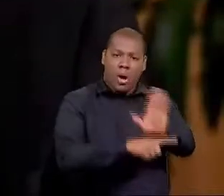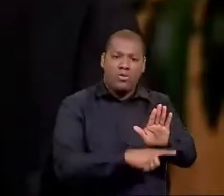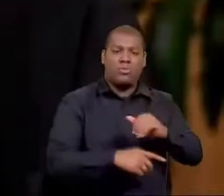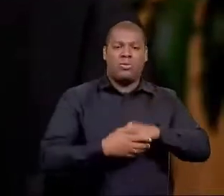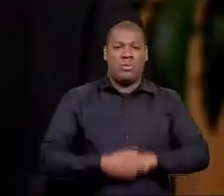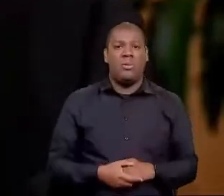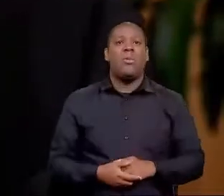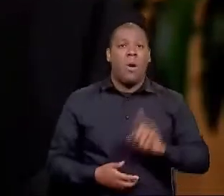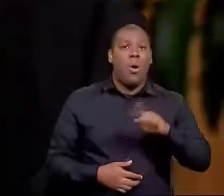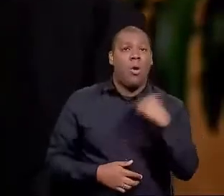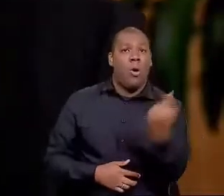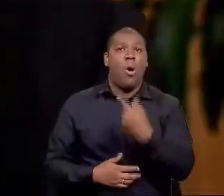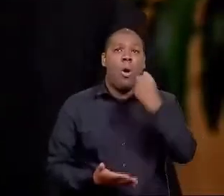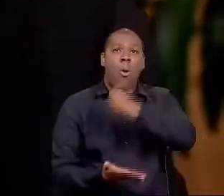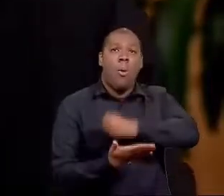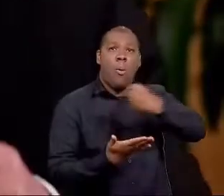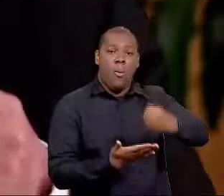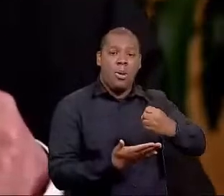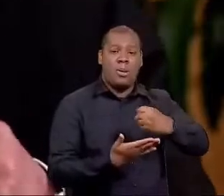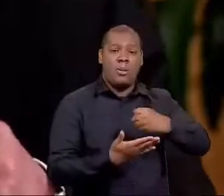nós contratamos, sabe o quê?